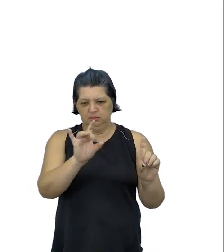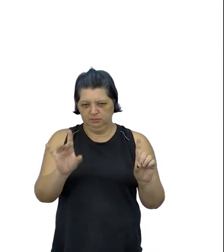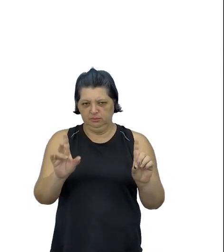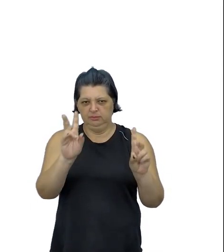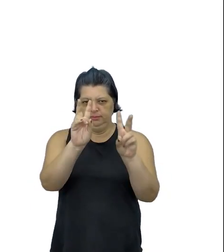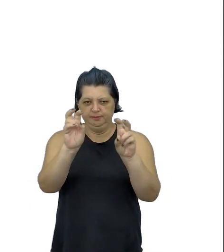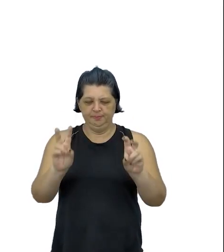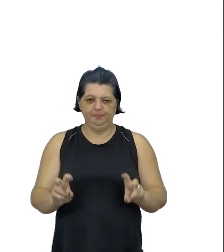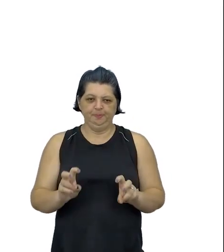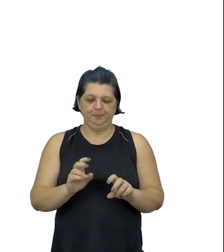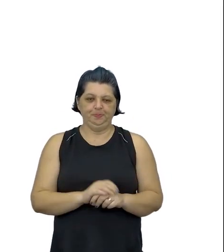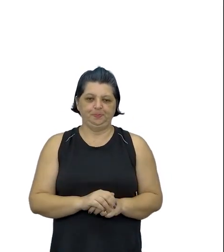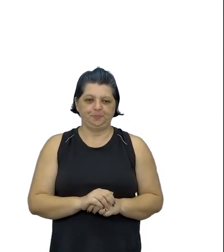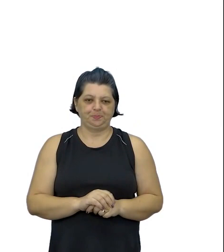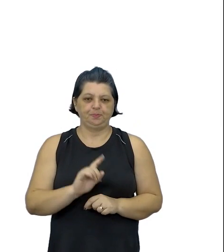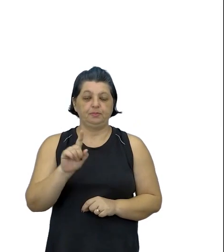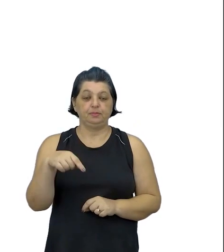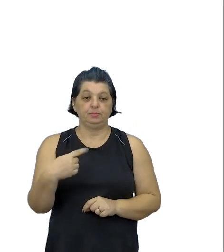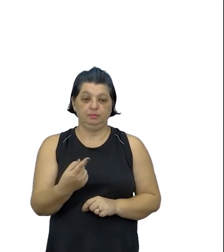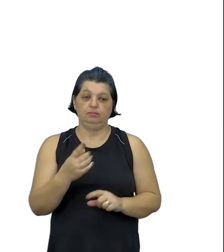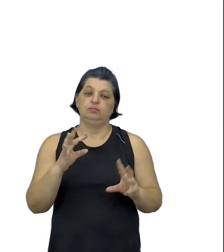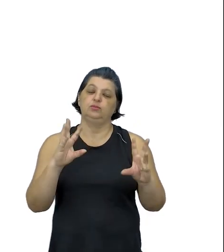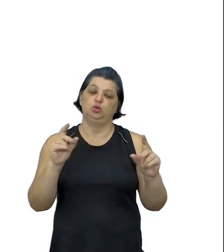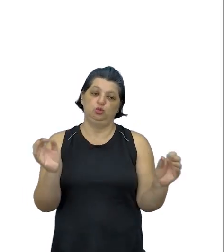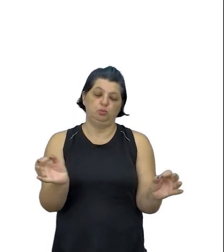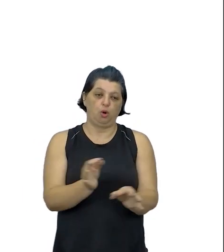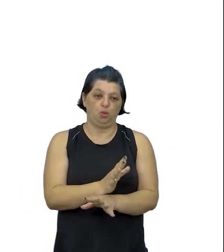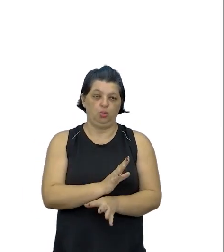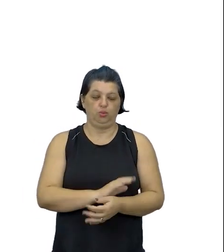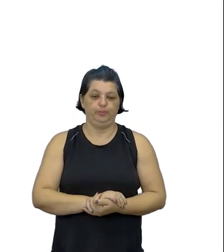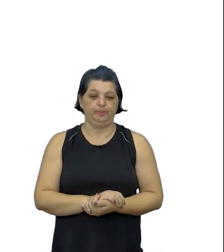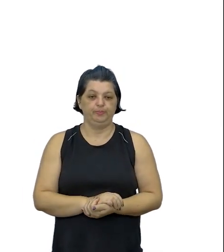resultados após tudo produzido.